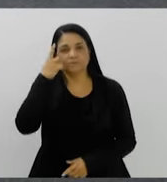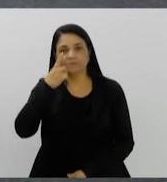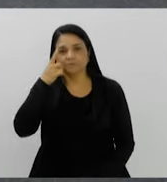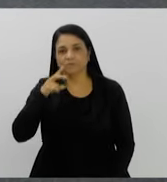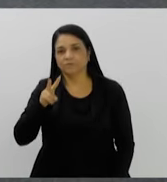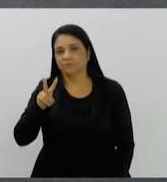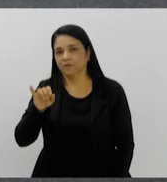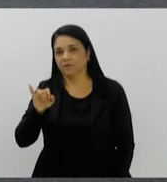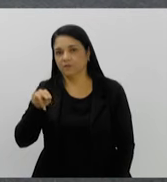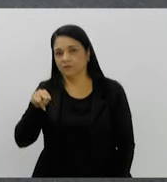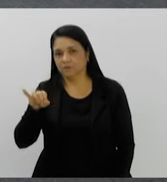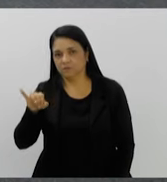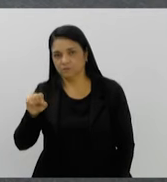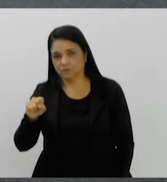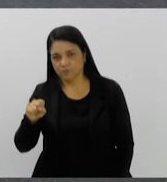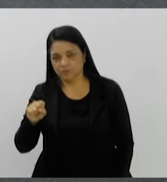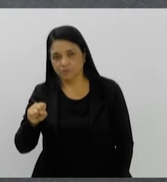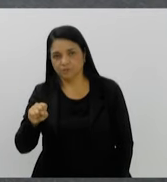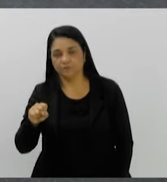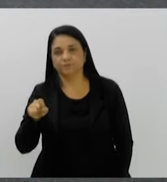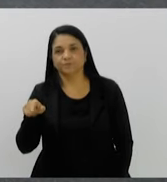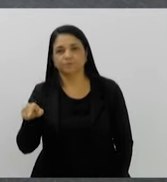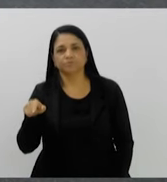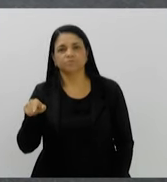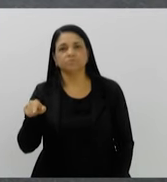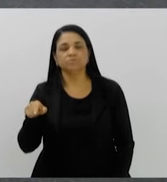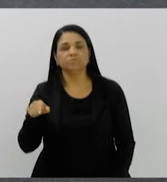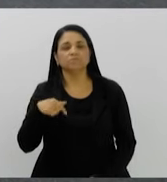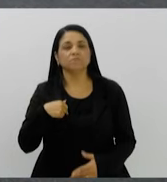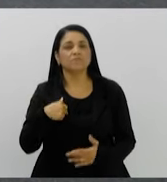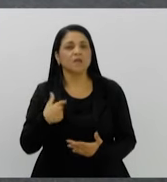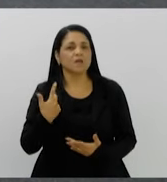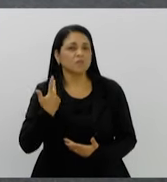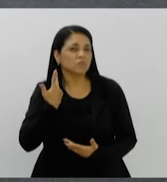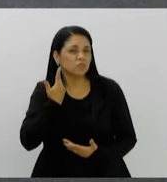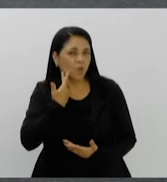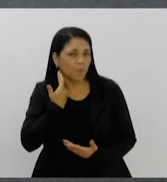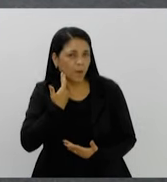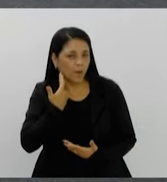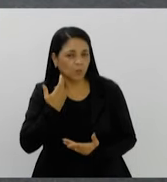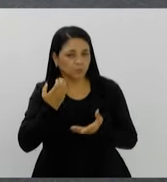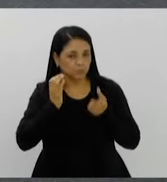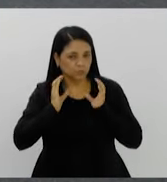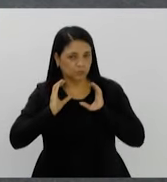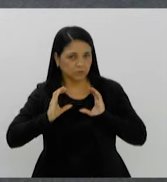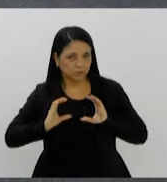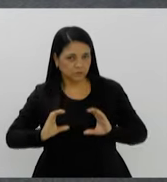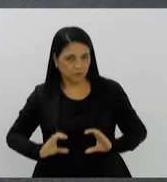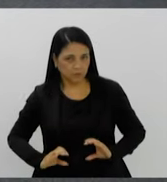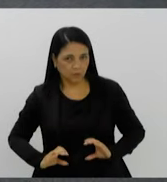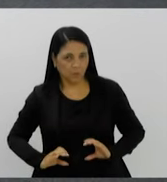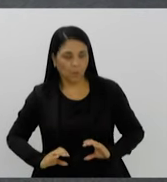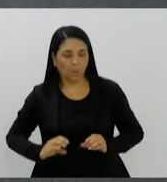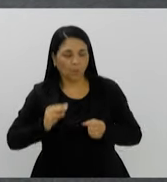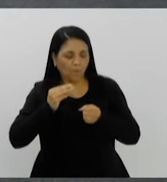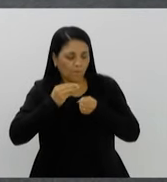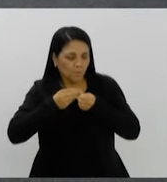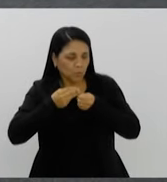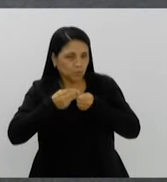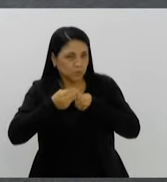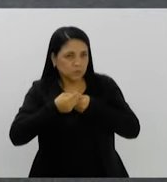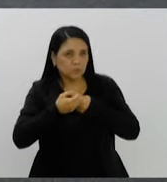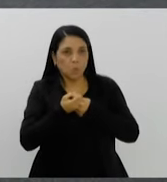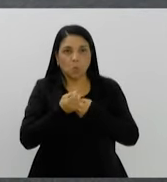Vinícius cozolino porque é muito comum o cidadão sair de outro município de outro